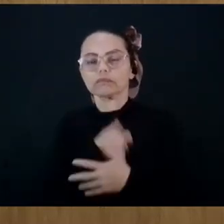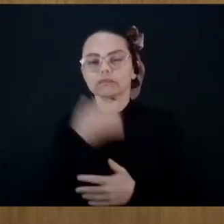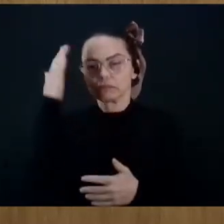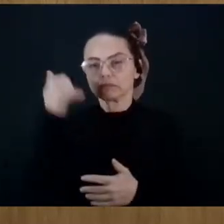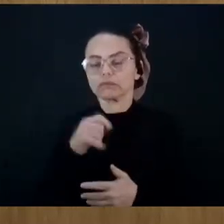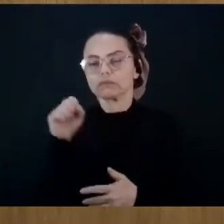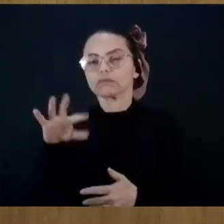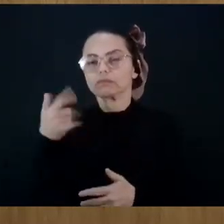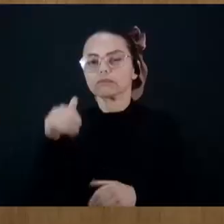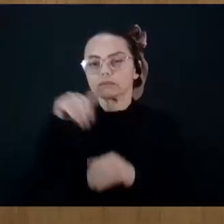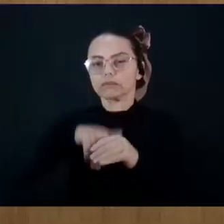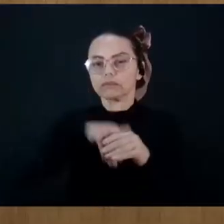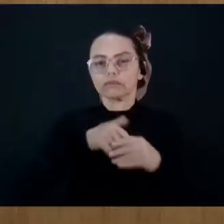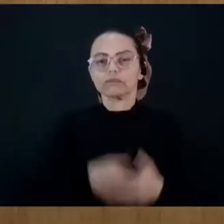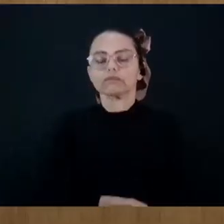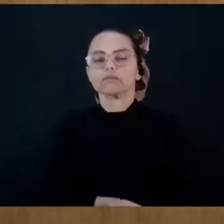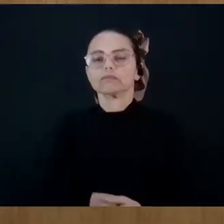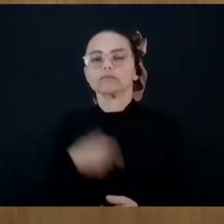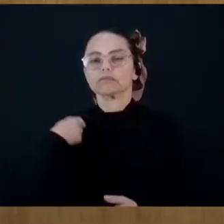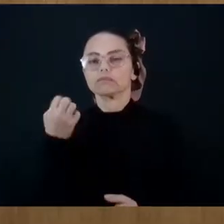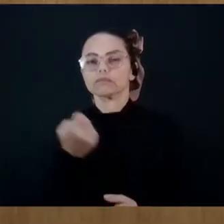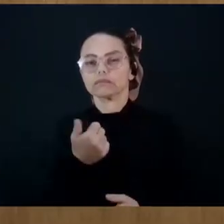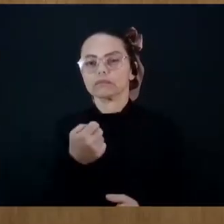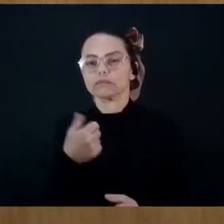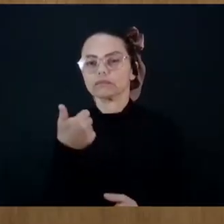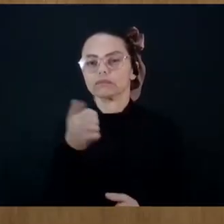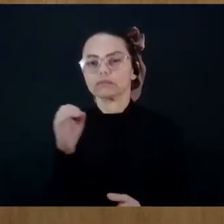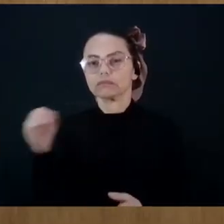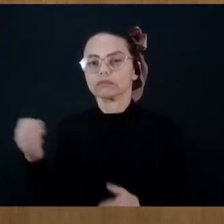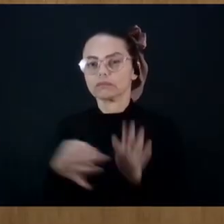votado aqui na casa. Foram quase 100 pareceres,